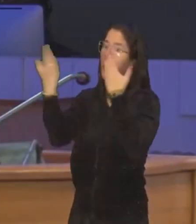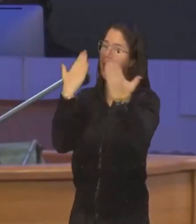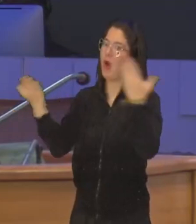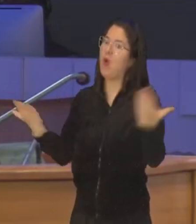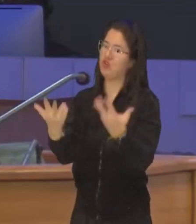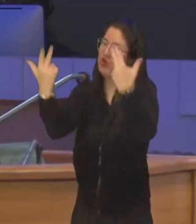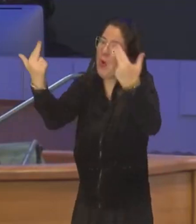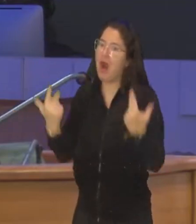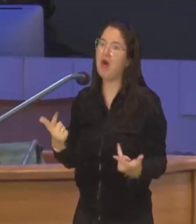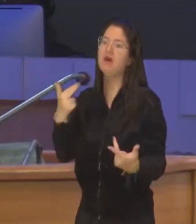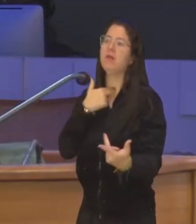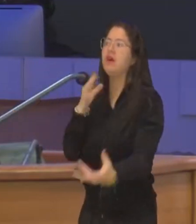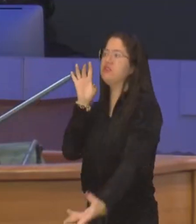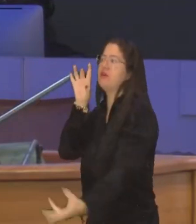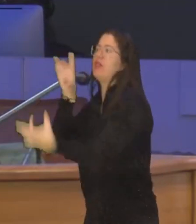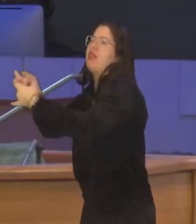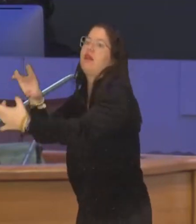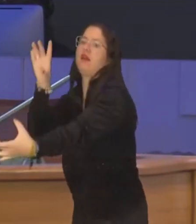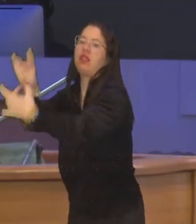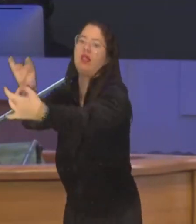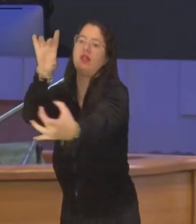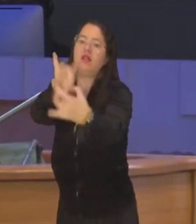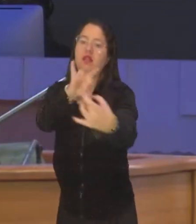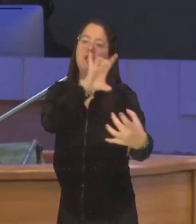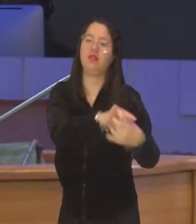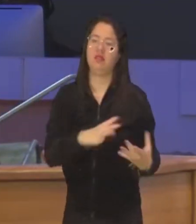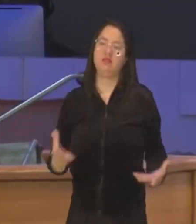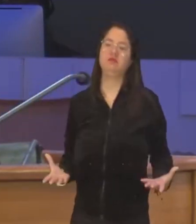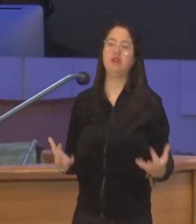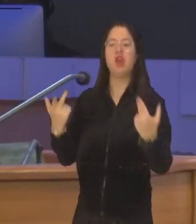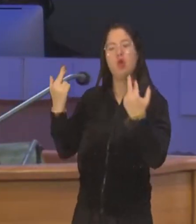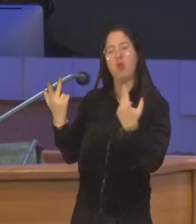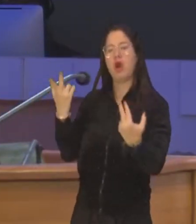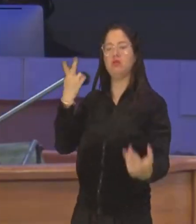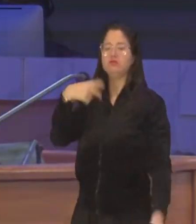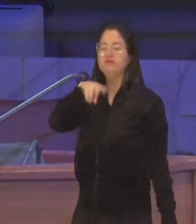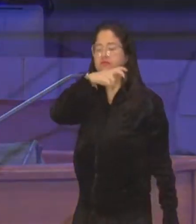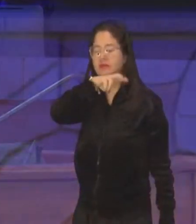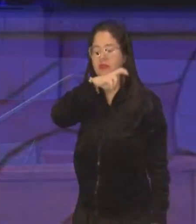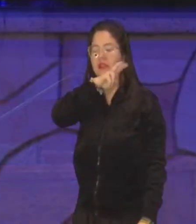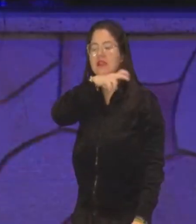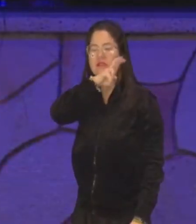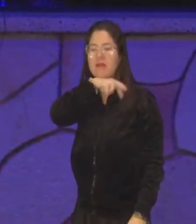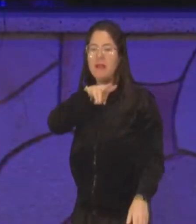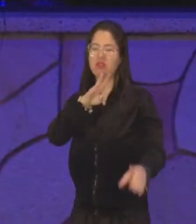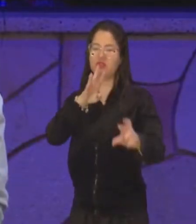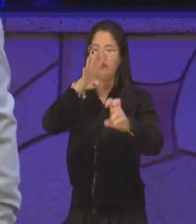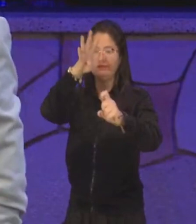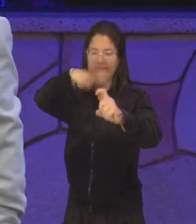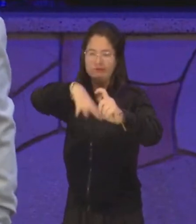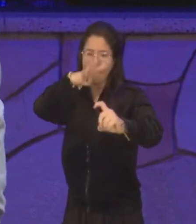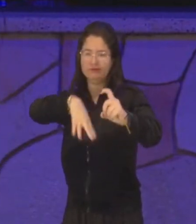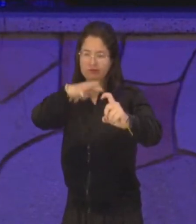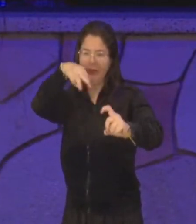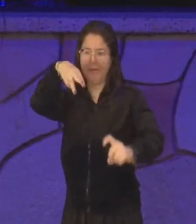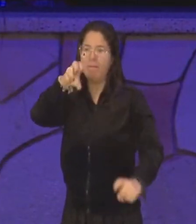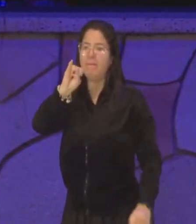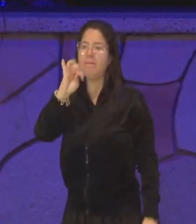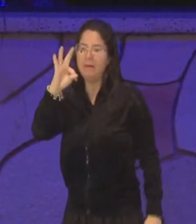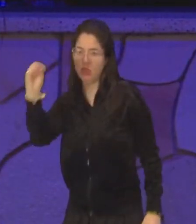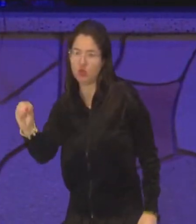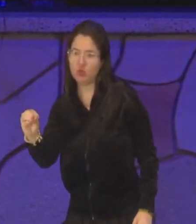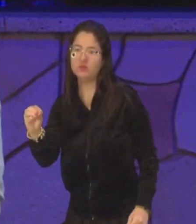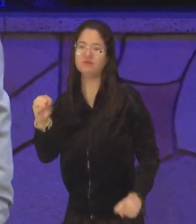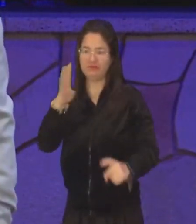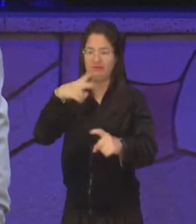As serpentes, quando nós estudamos a história das serpentes dentro dessa mitologia, sempre